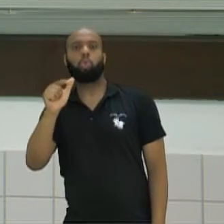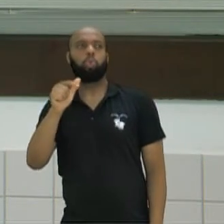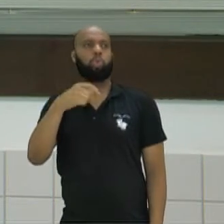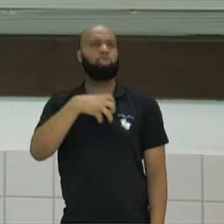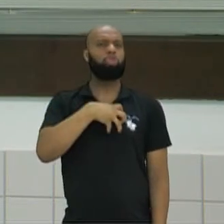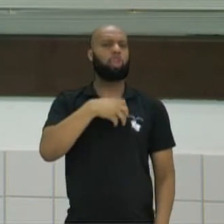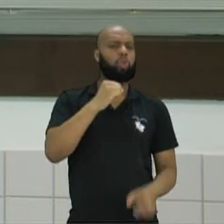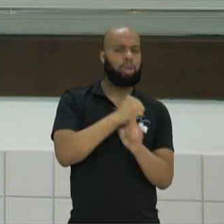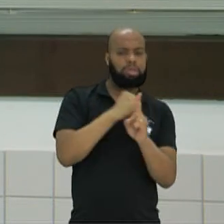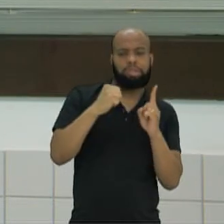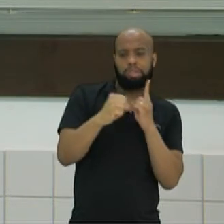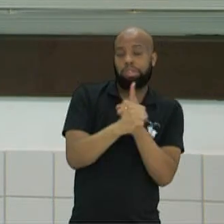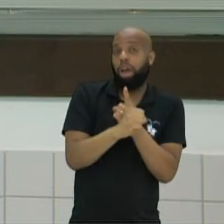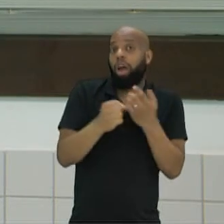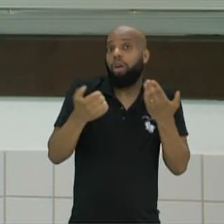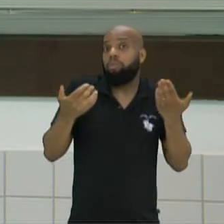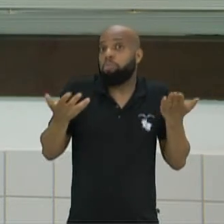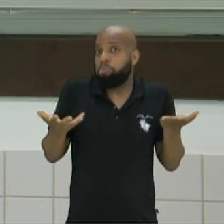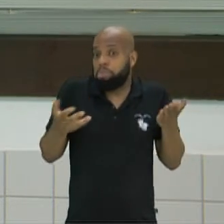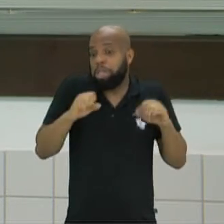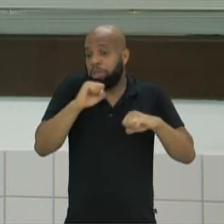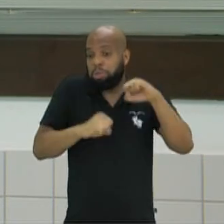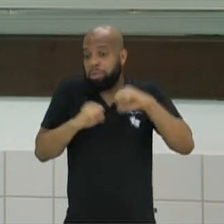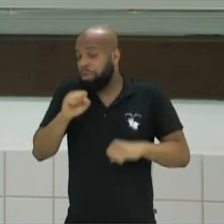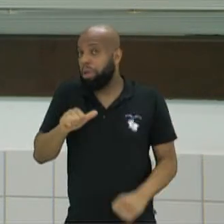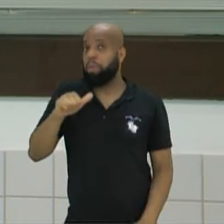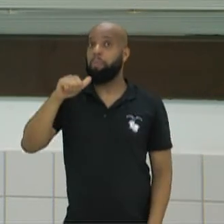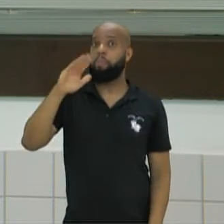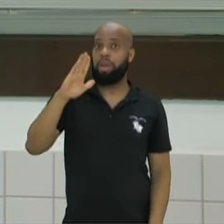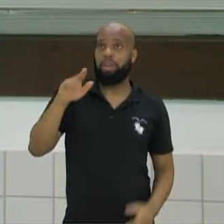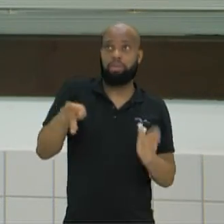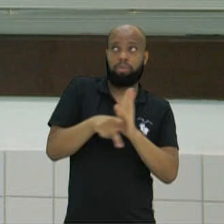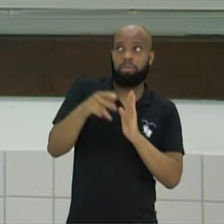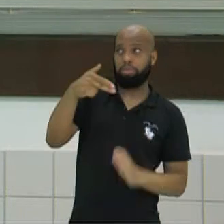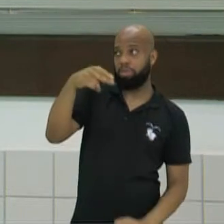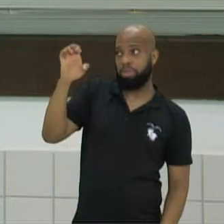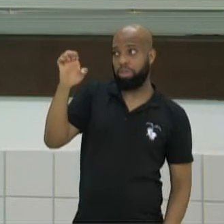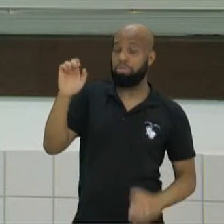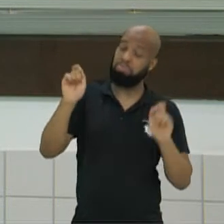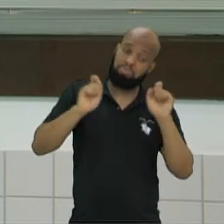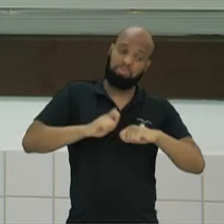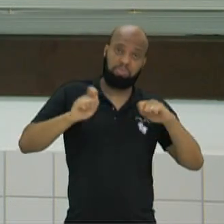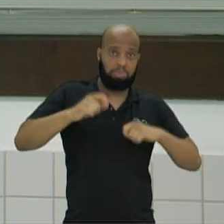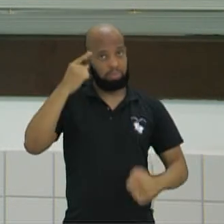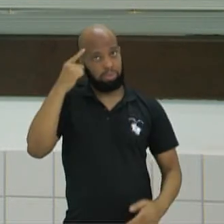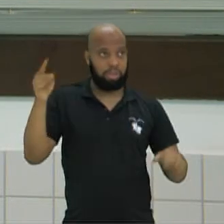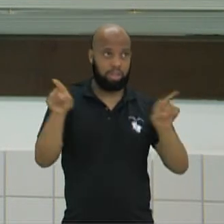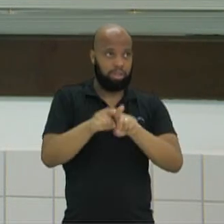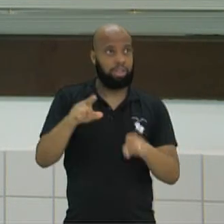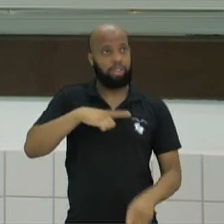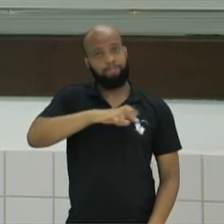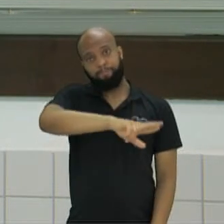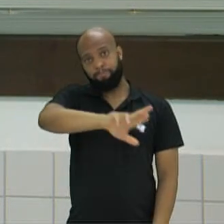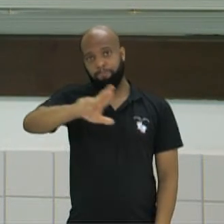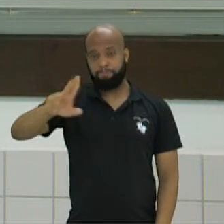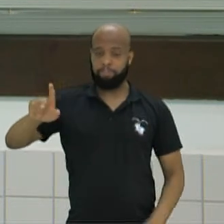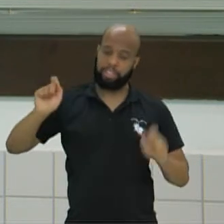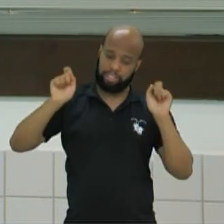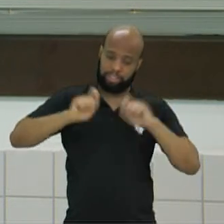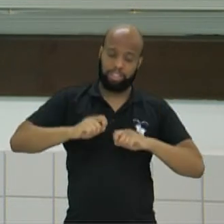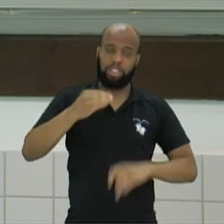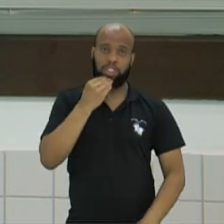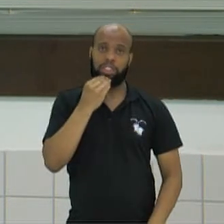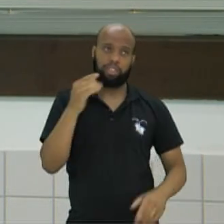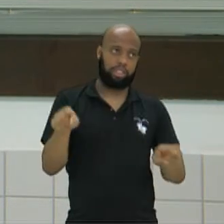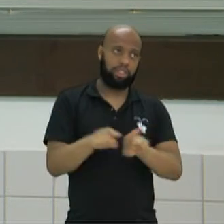maneira social, talvez até mais industrial do Nordeste? Possível. Existem várias possibilidades